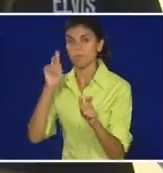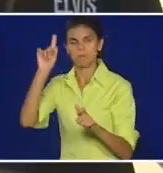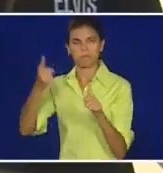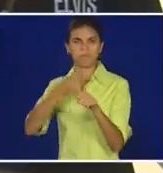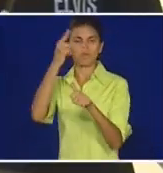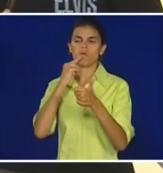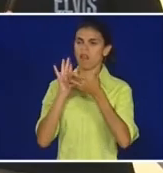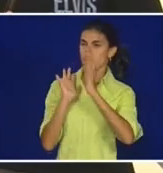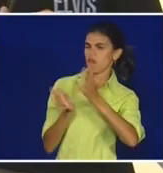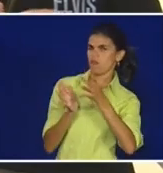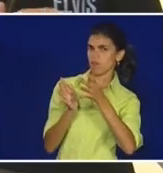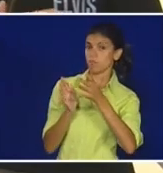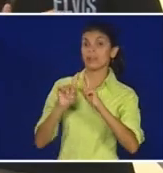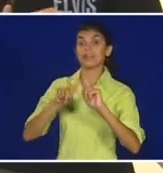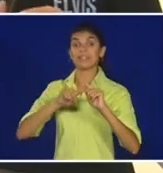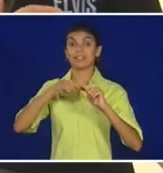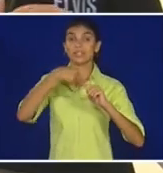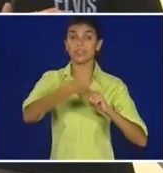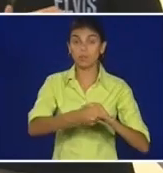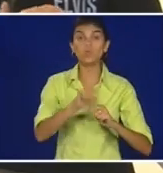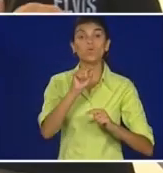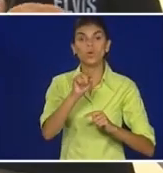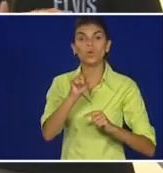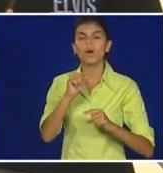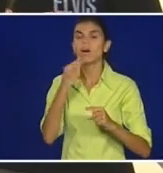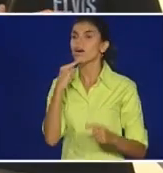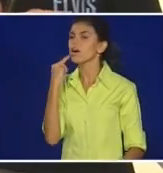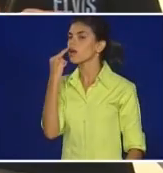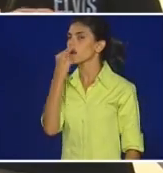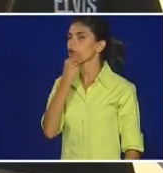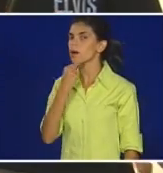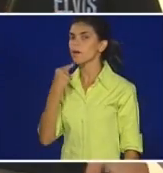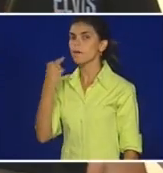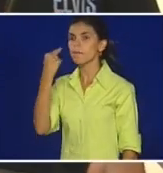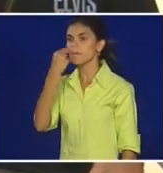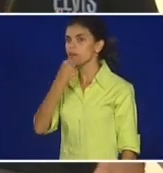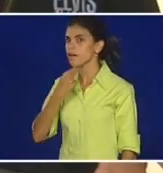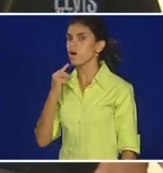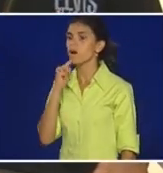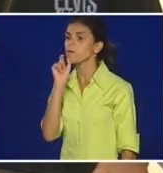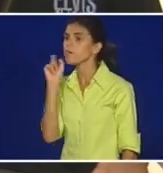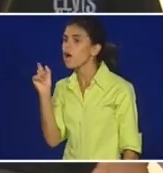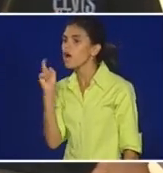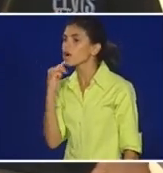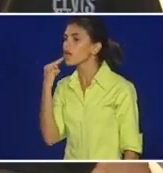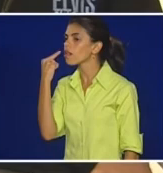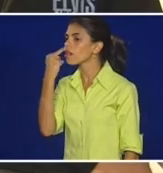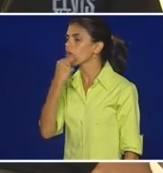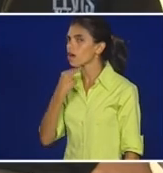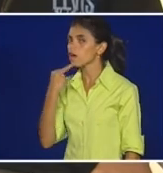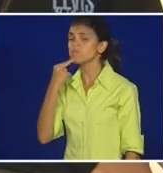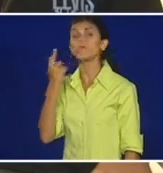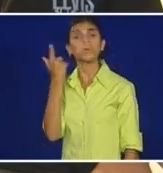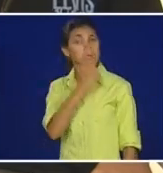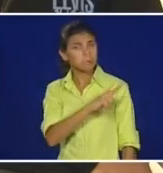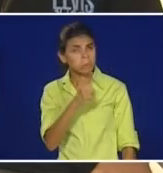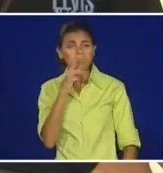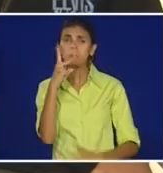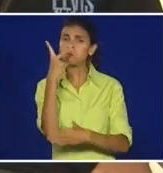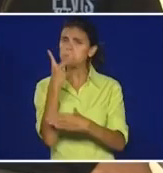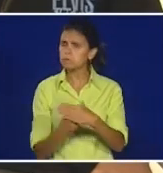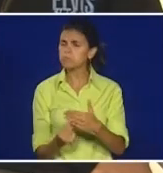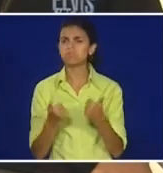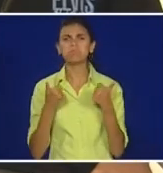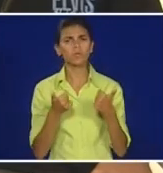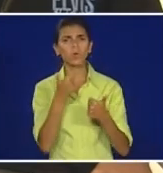acompanhado da leitura labial da palavra. Esse trabalho foi muito